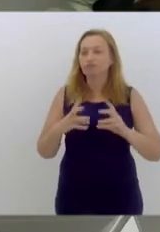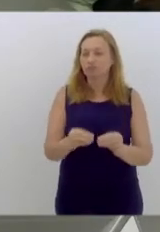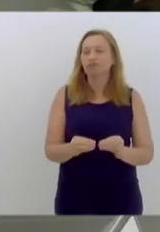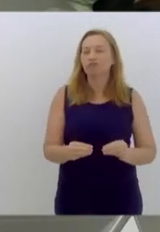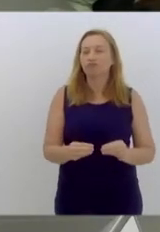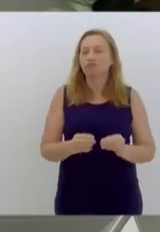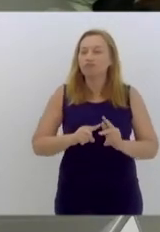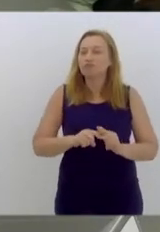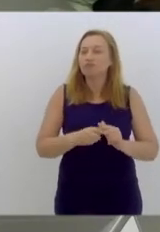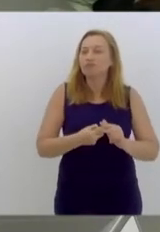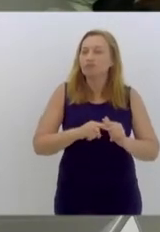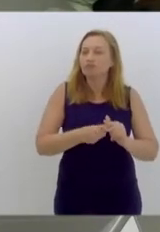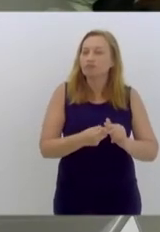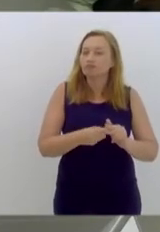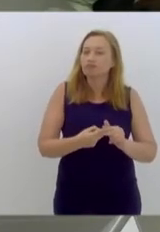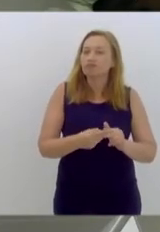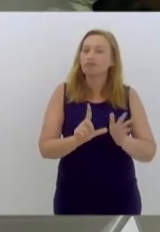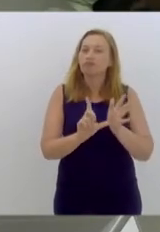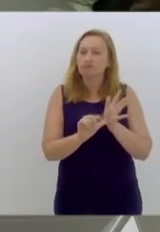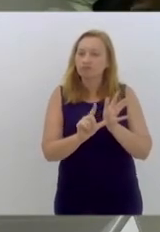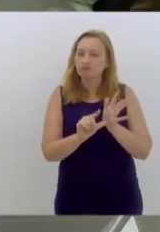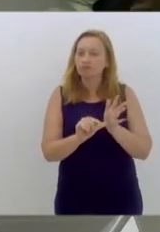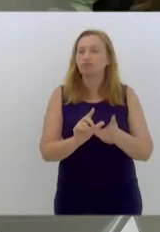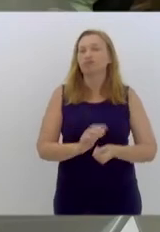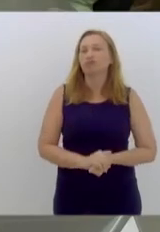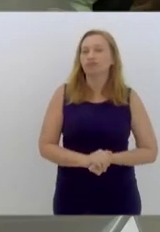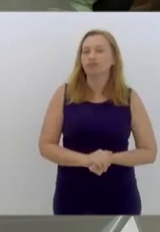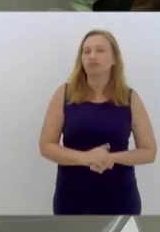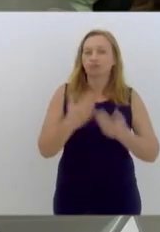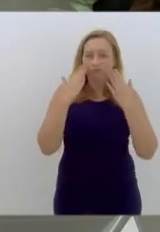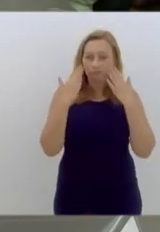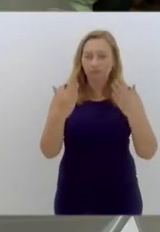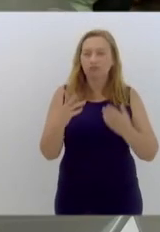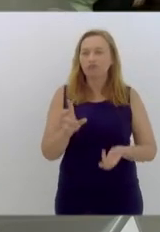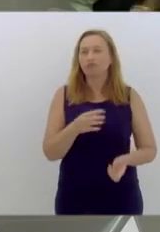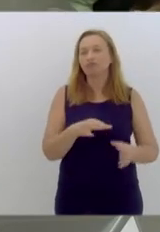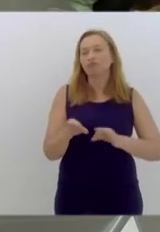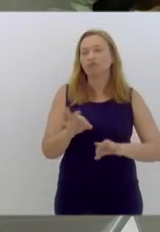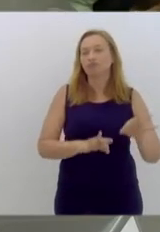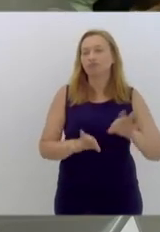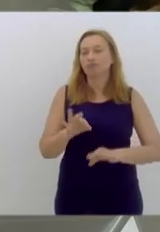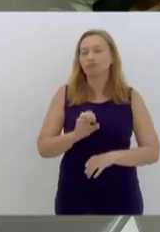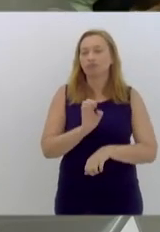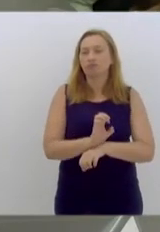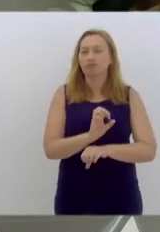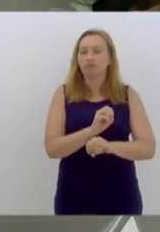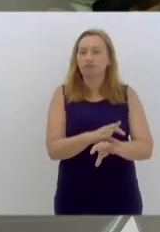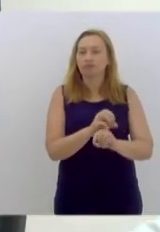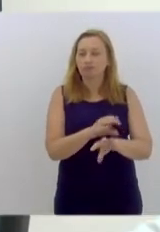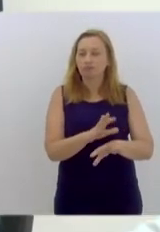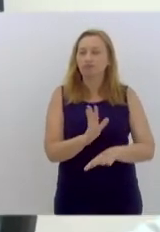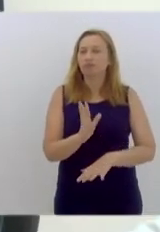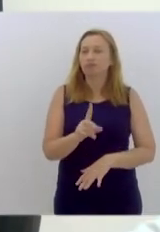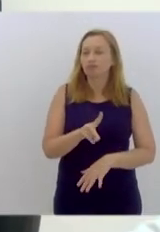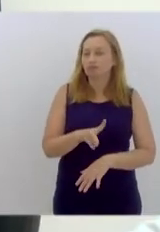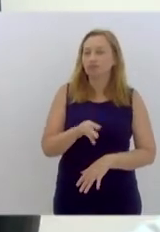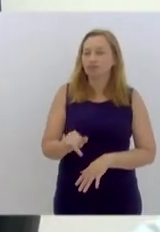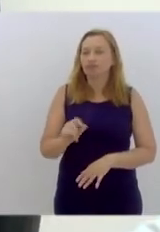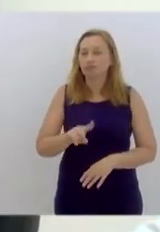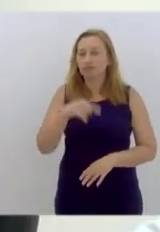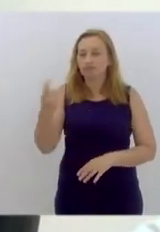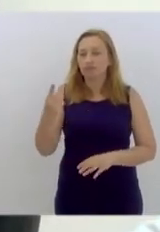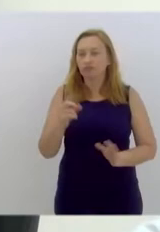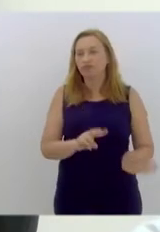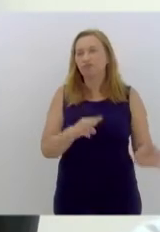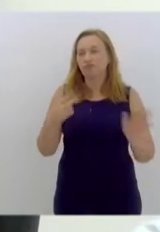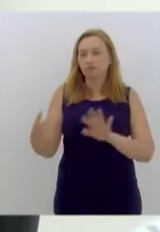né, esse atraso, né, que se apresentou. E com relação ao Plano Estadual de Educação, a gente vai, na semana que vem, retomar